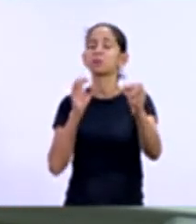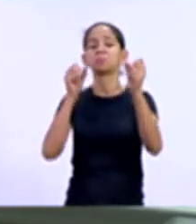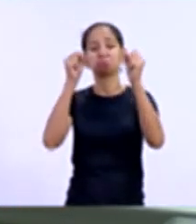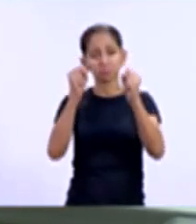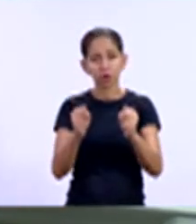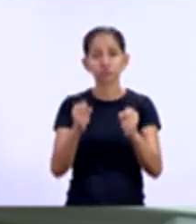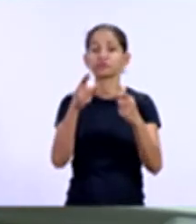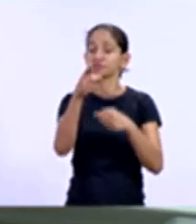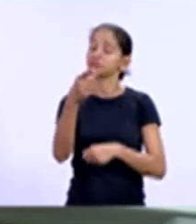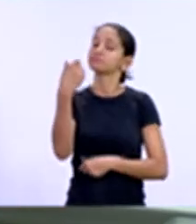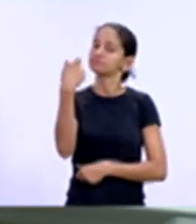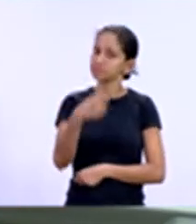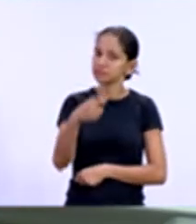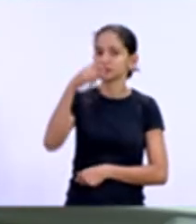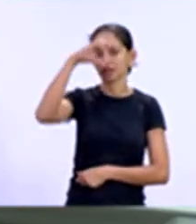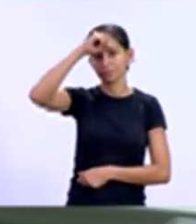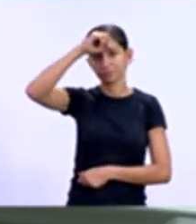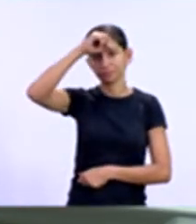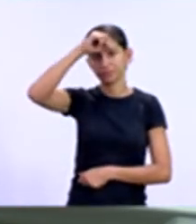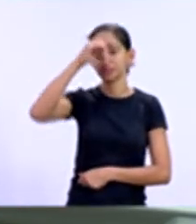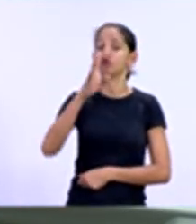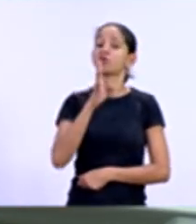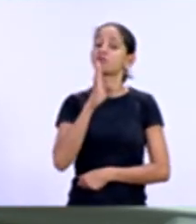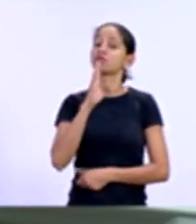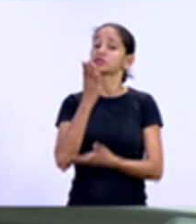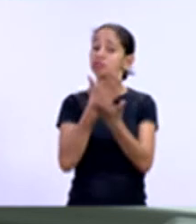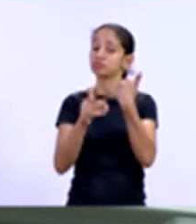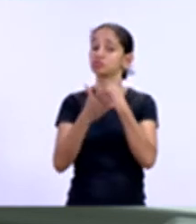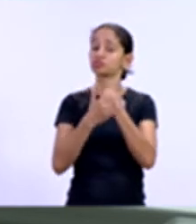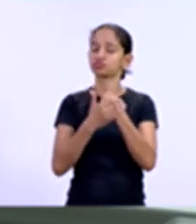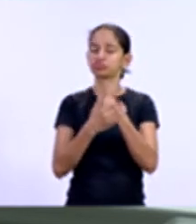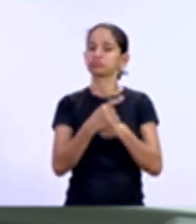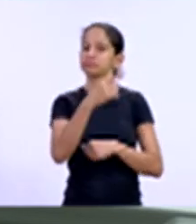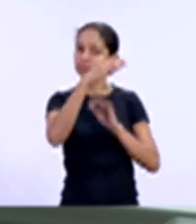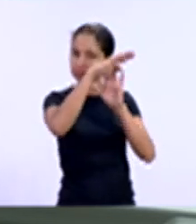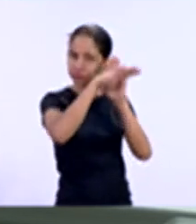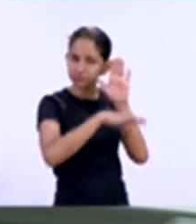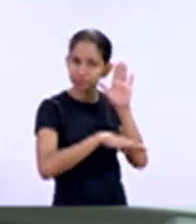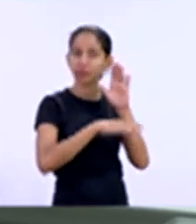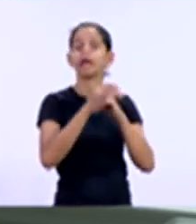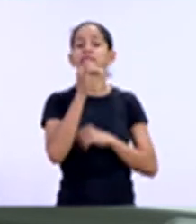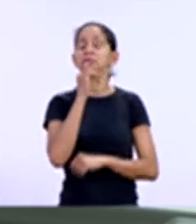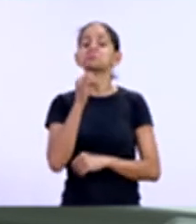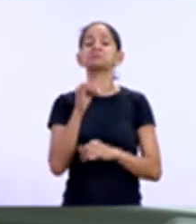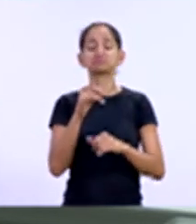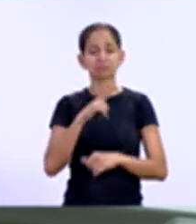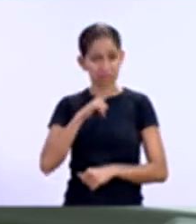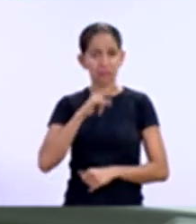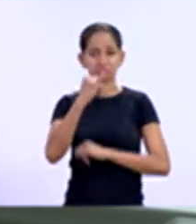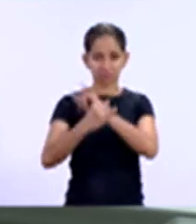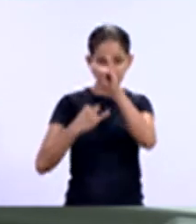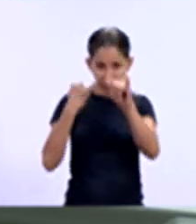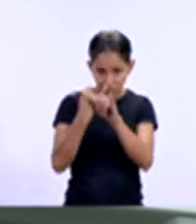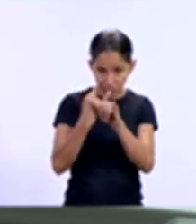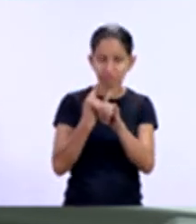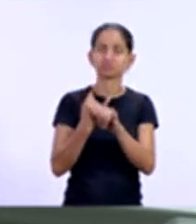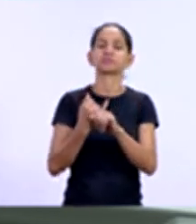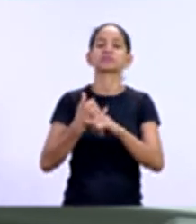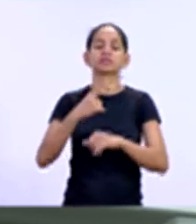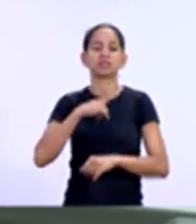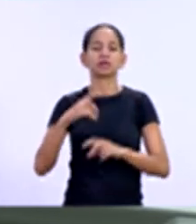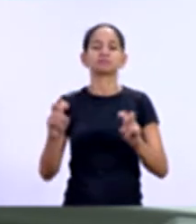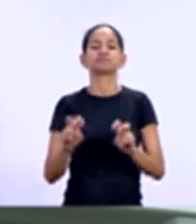aprender sobre as netiquetas e conhecê-las. Você tem a rede mundial de computadores, você tem a internet, você tem as